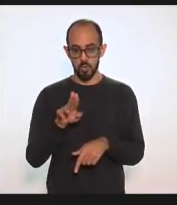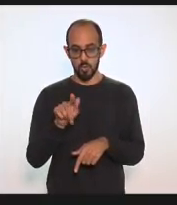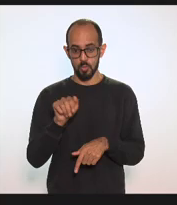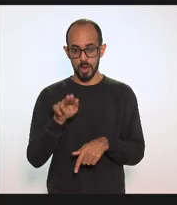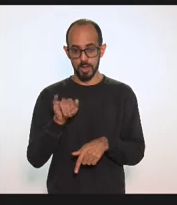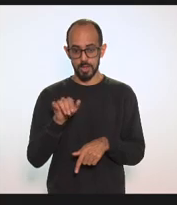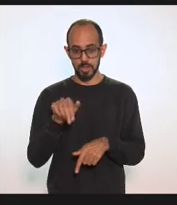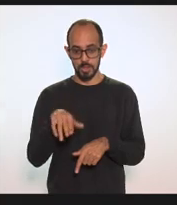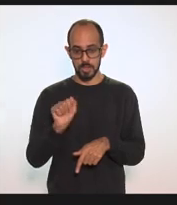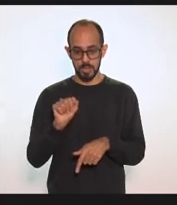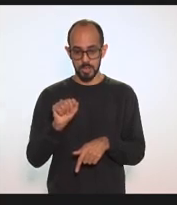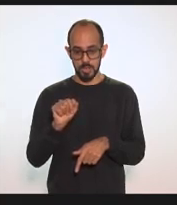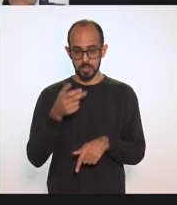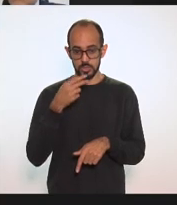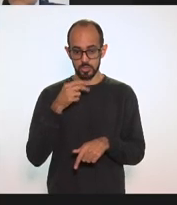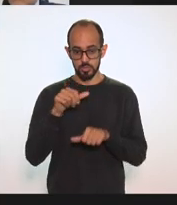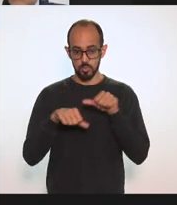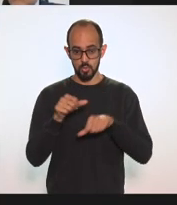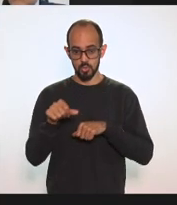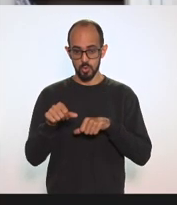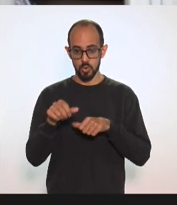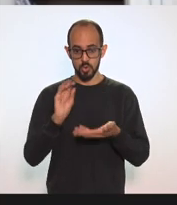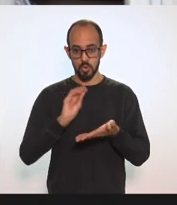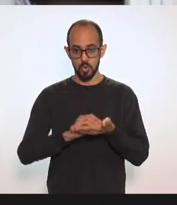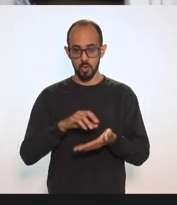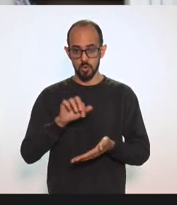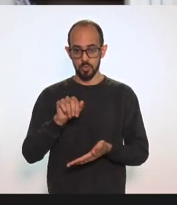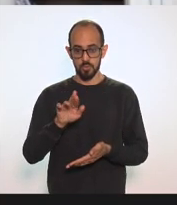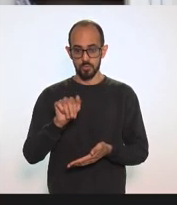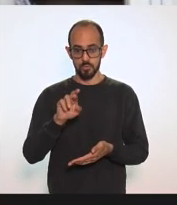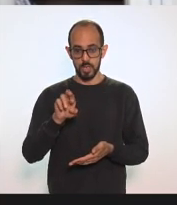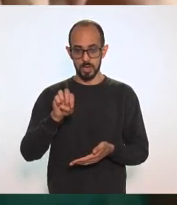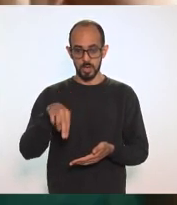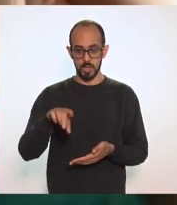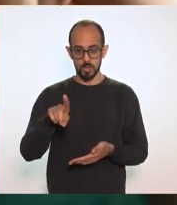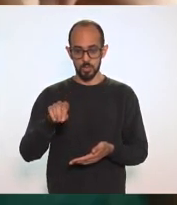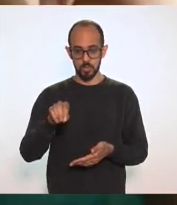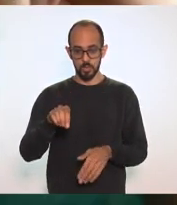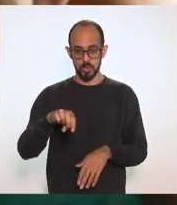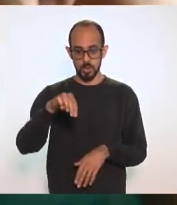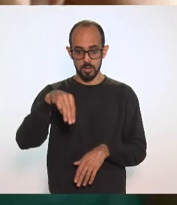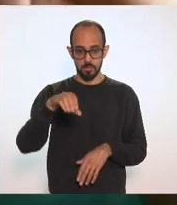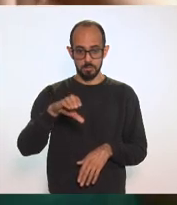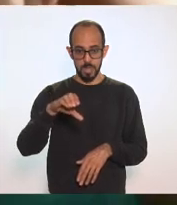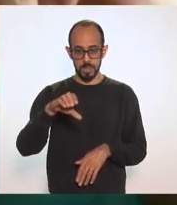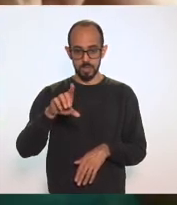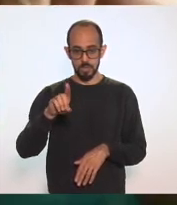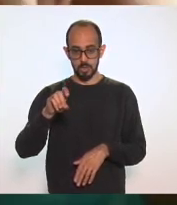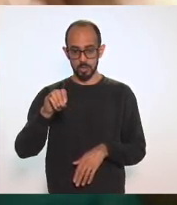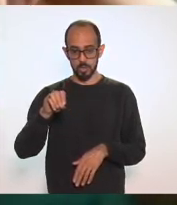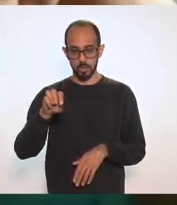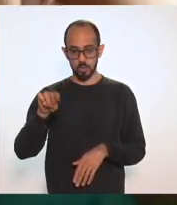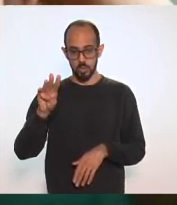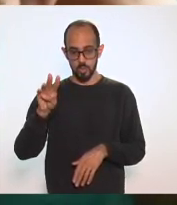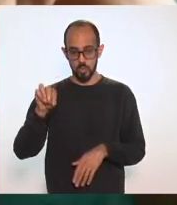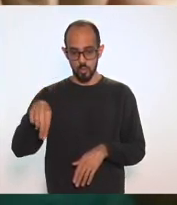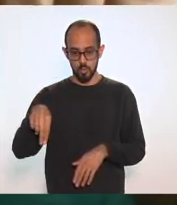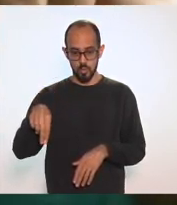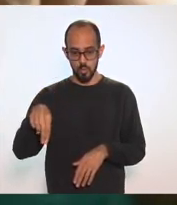tempo, a gente deu o nome de Fernando McDowell, em homenagem a quem fez o plano diretor do metrô. E o nome